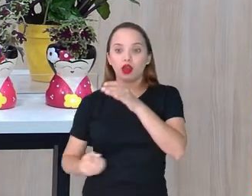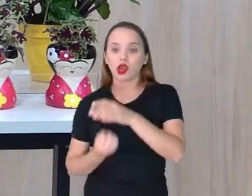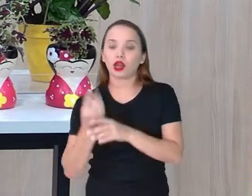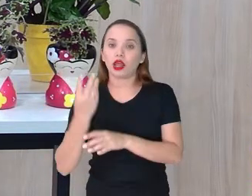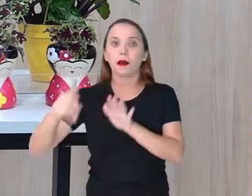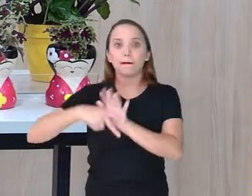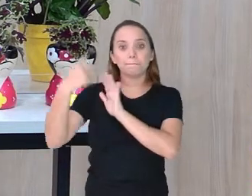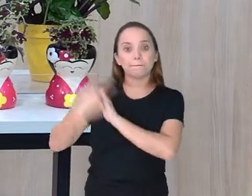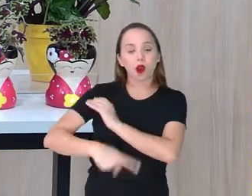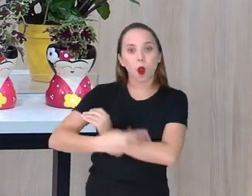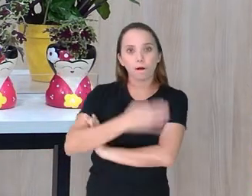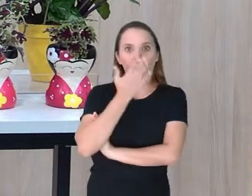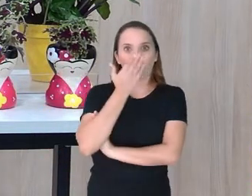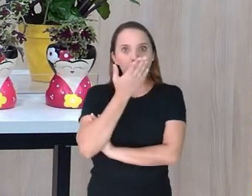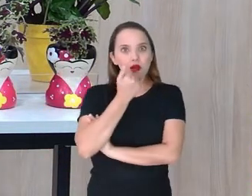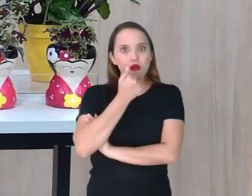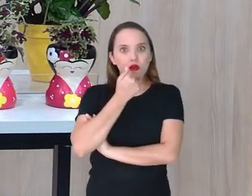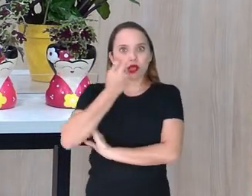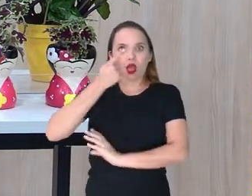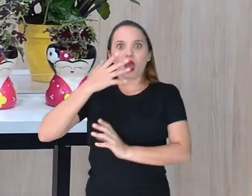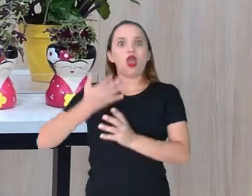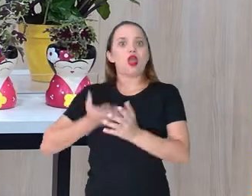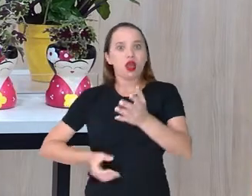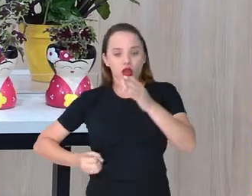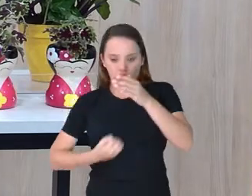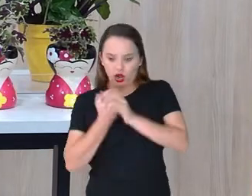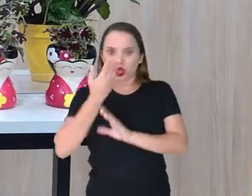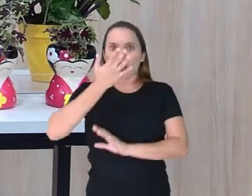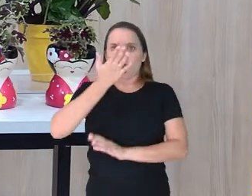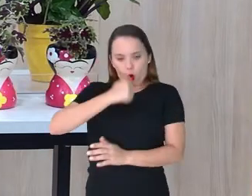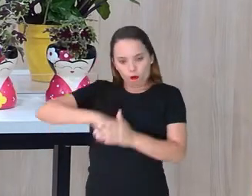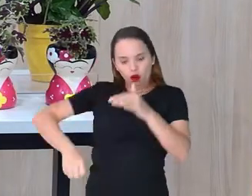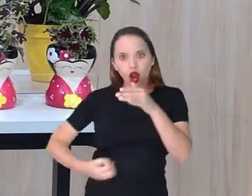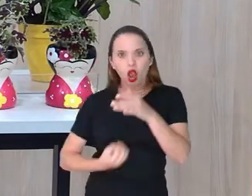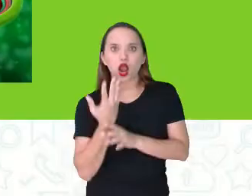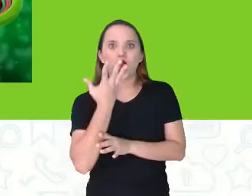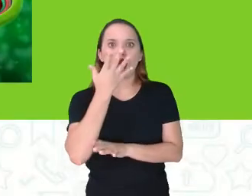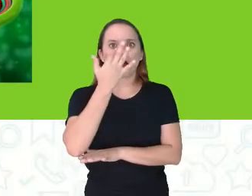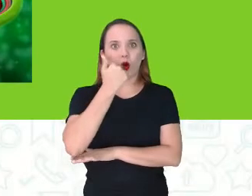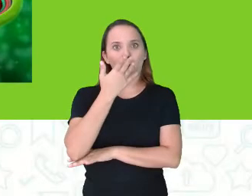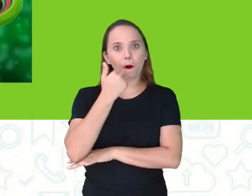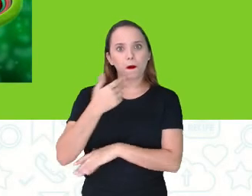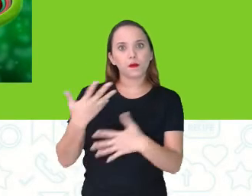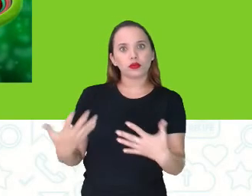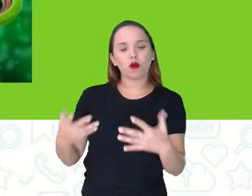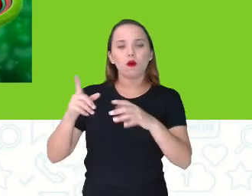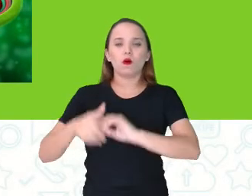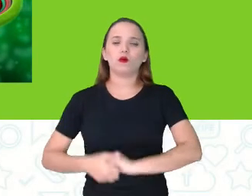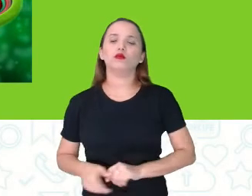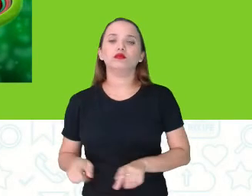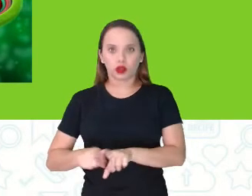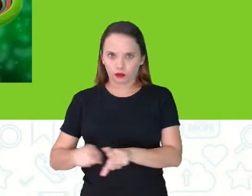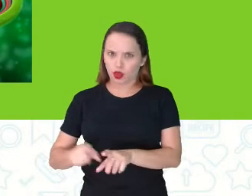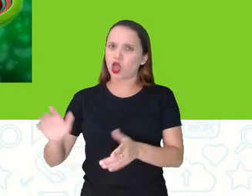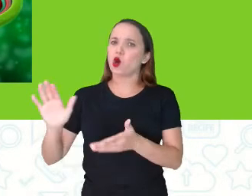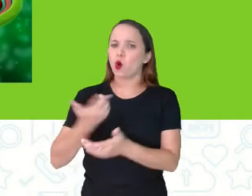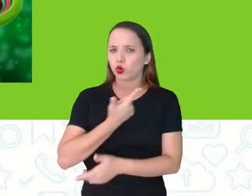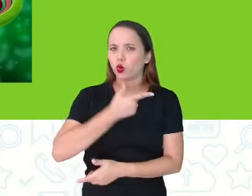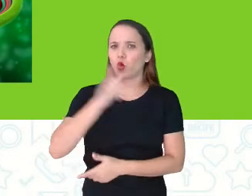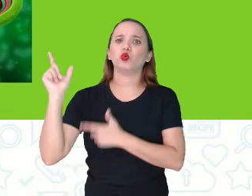se alimenta. Então, observem aí as plantas, as algas, né? Elas também realizam a fotossíntese e alguns